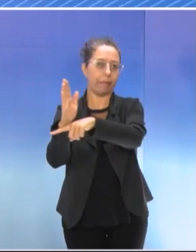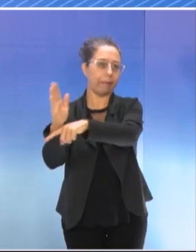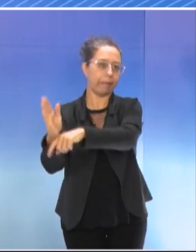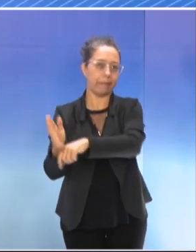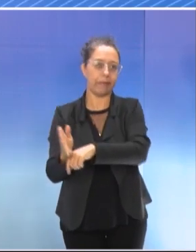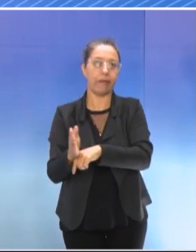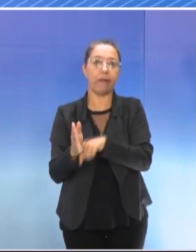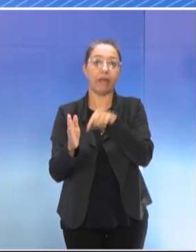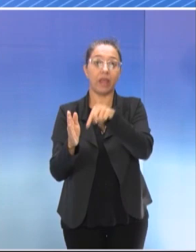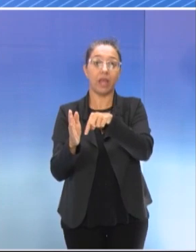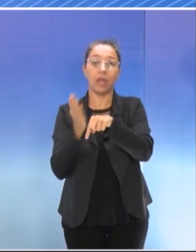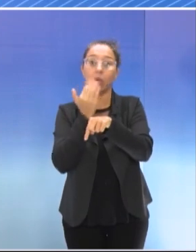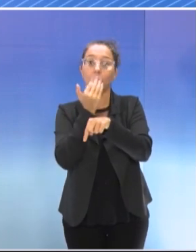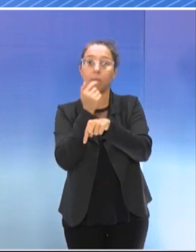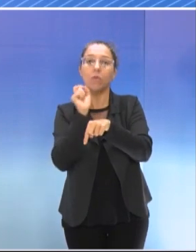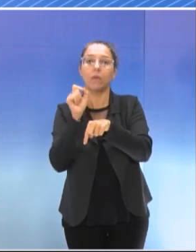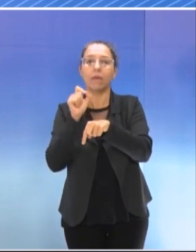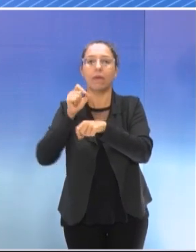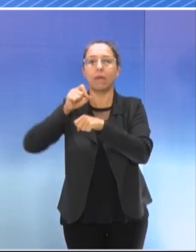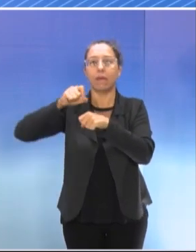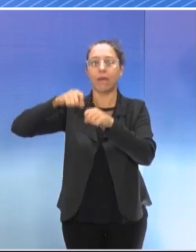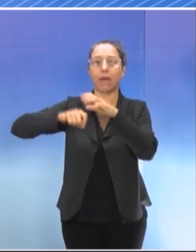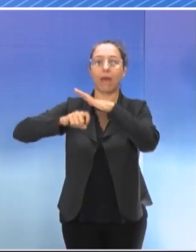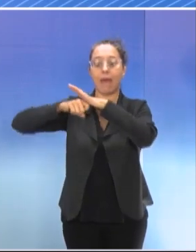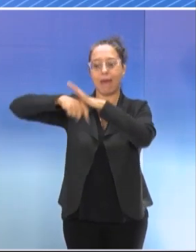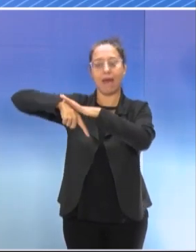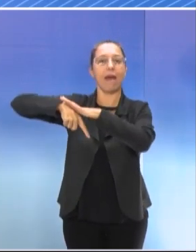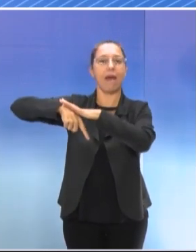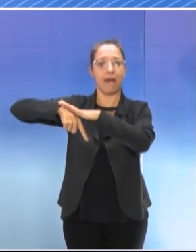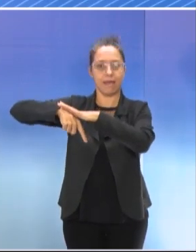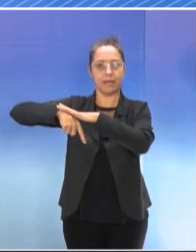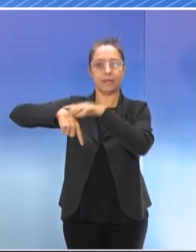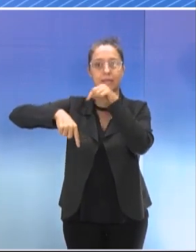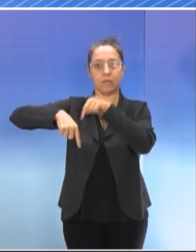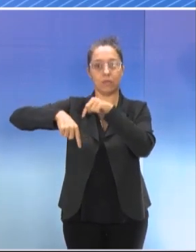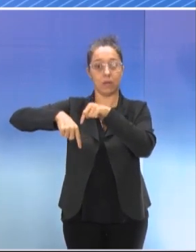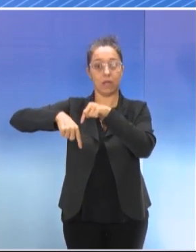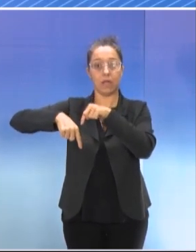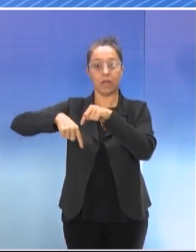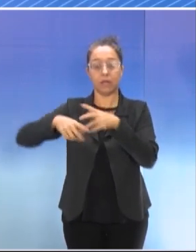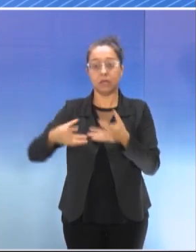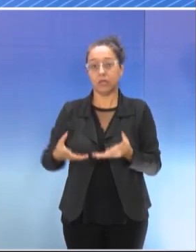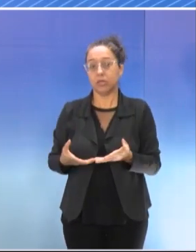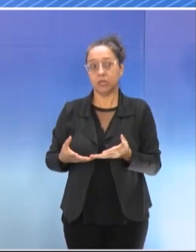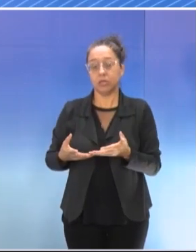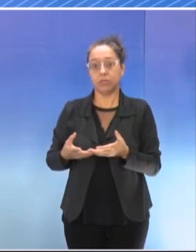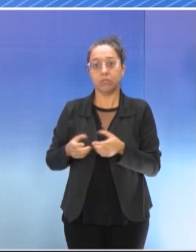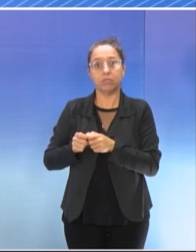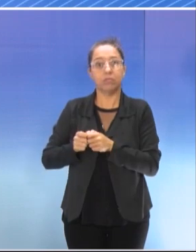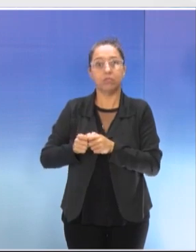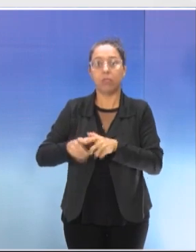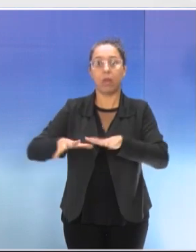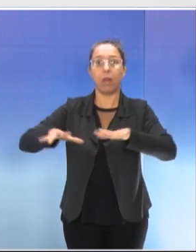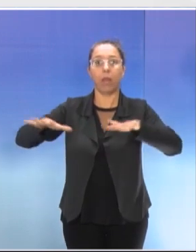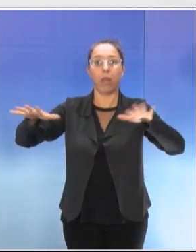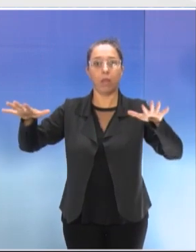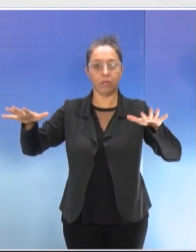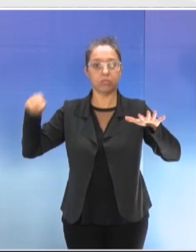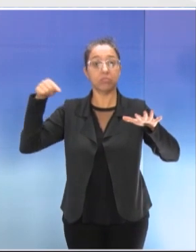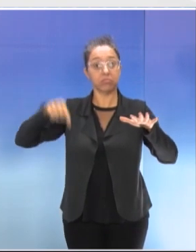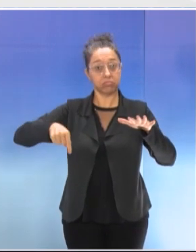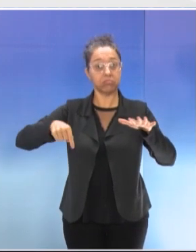alimentava de arraias. Então as arraias passaram a sobreviver em maior quantidade, então houve uma explosão